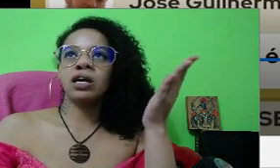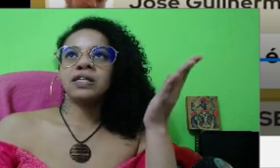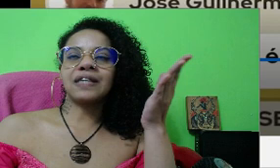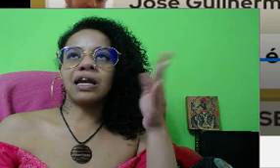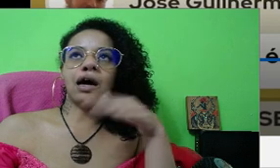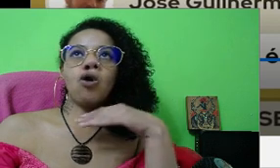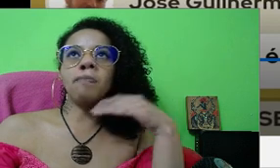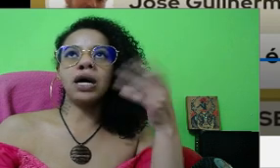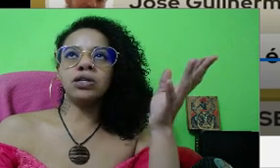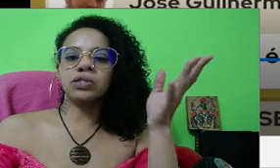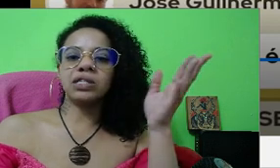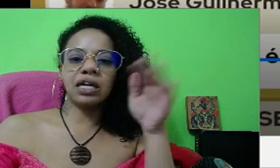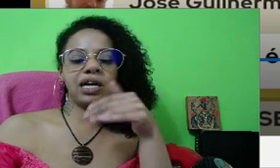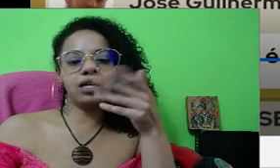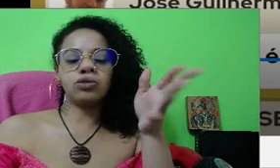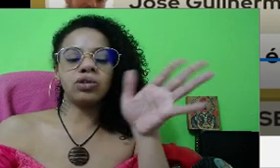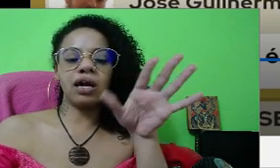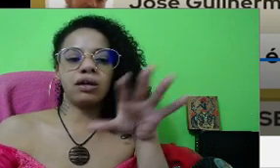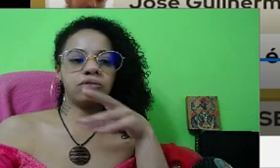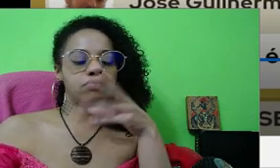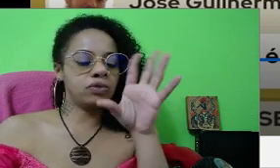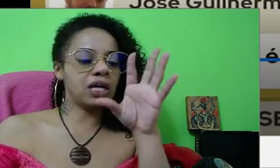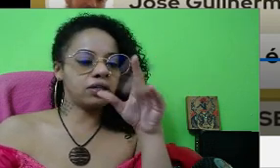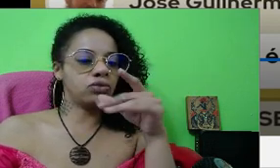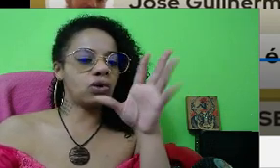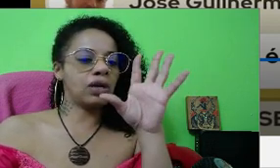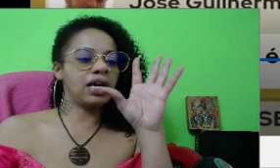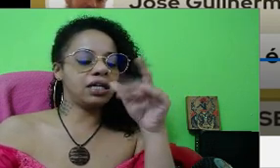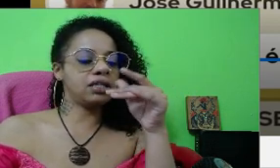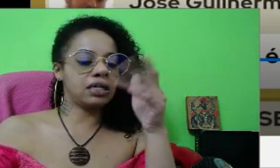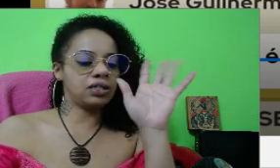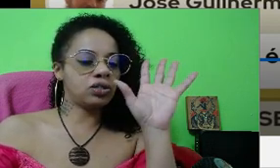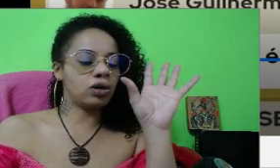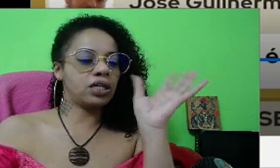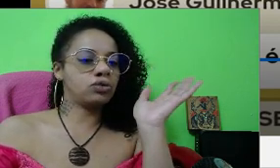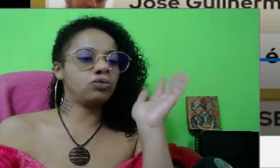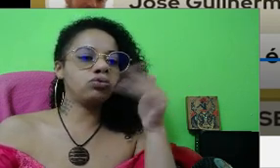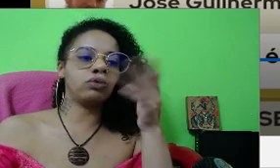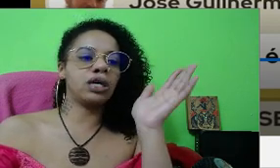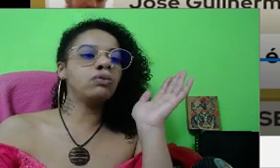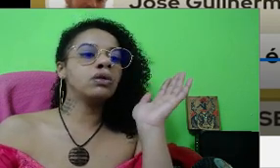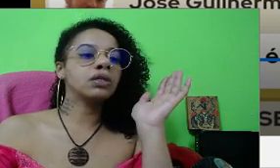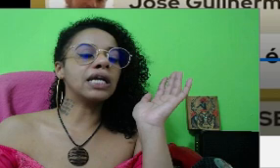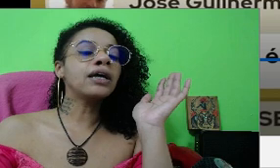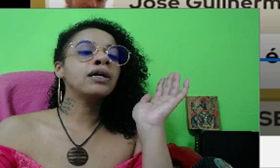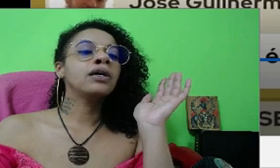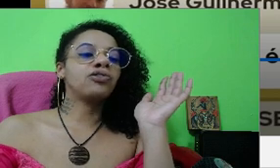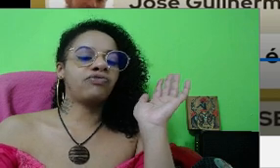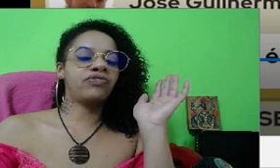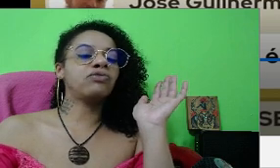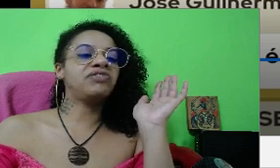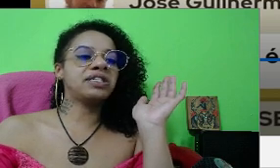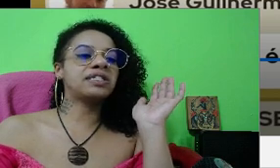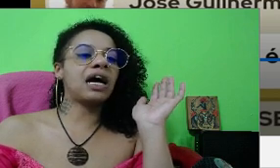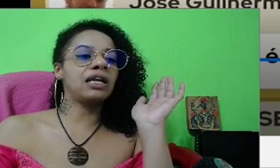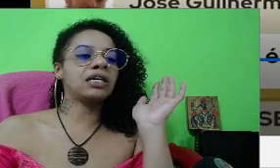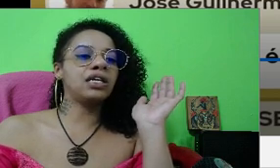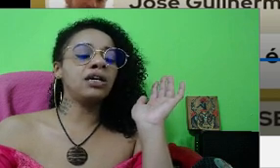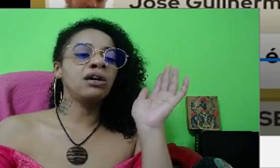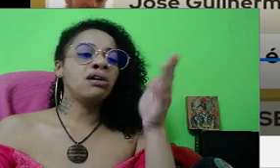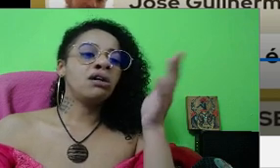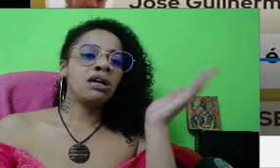desde sei lá Romanos né que aí tu quer dos rolê aí das histórias tudo eu não né tô fazendo